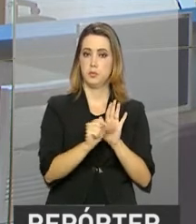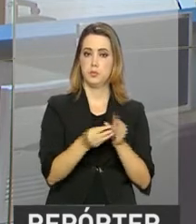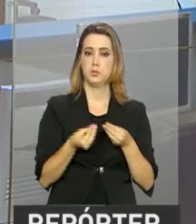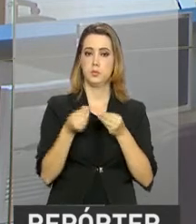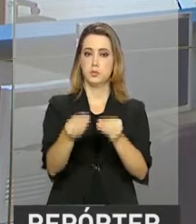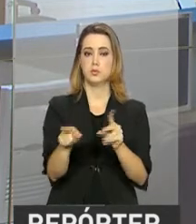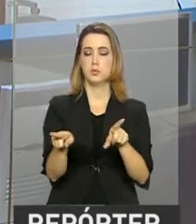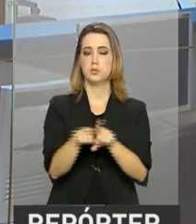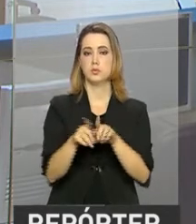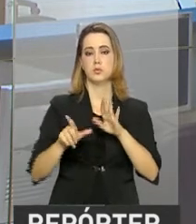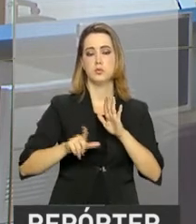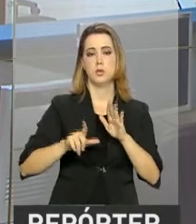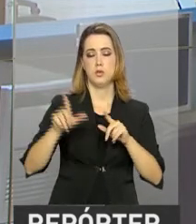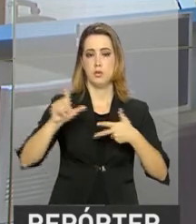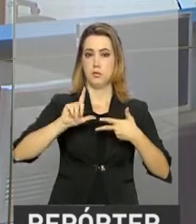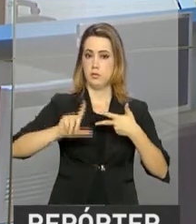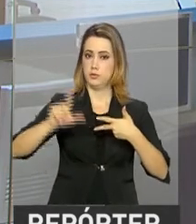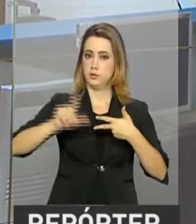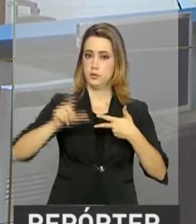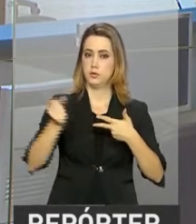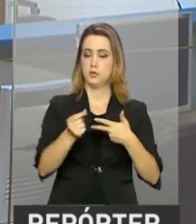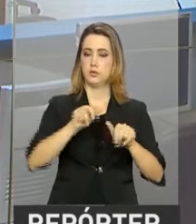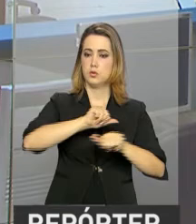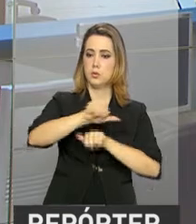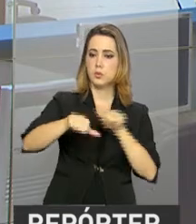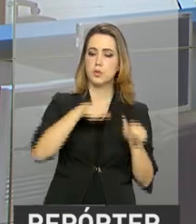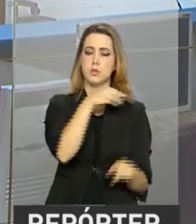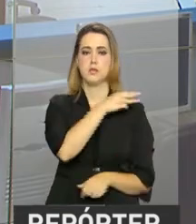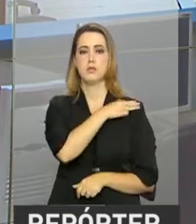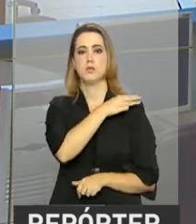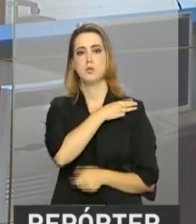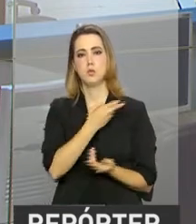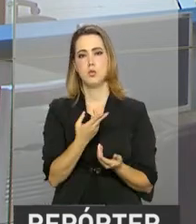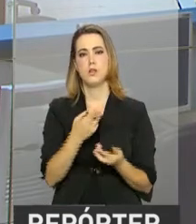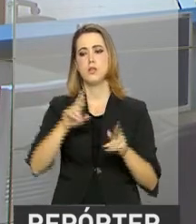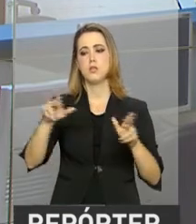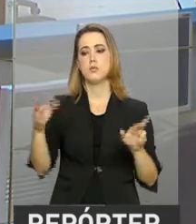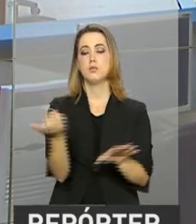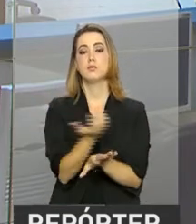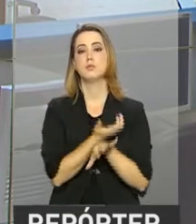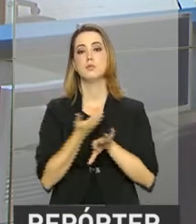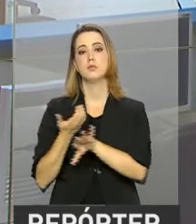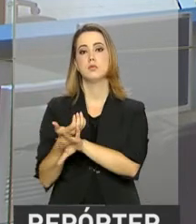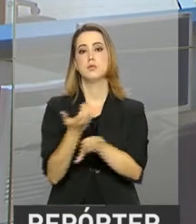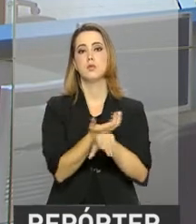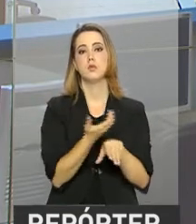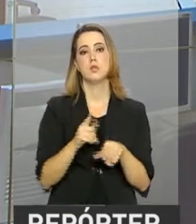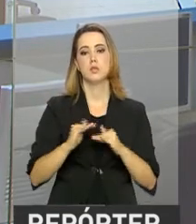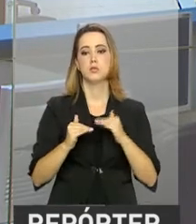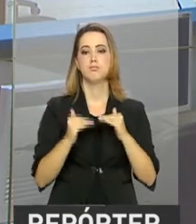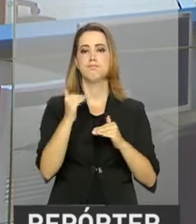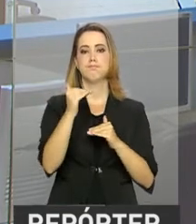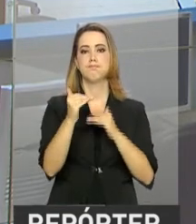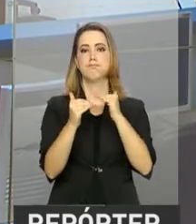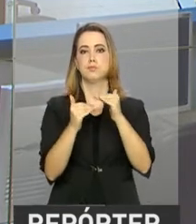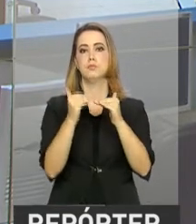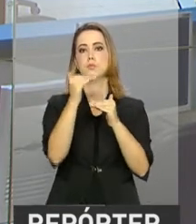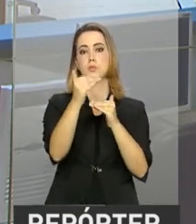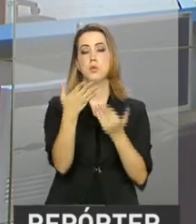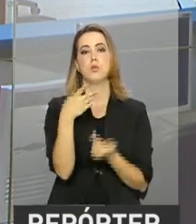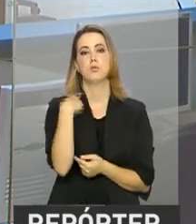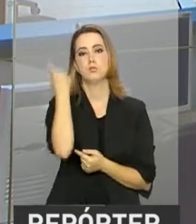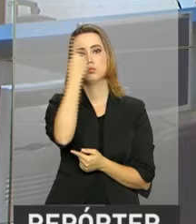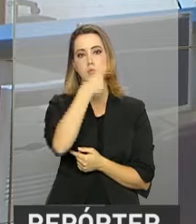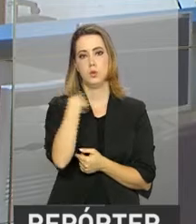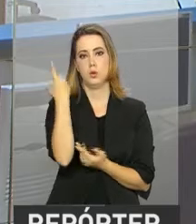setembro entre as mudanças estão a flexibilização das disciplinas obrigatórias e elevação progressiva da carga horária mínima anual